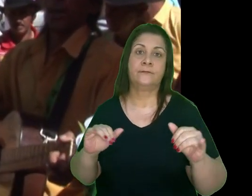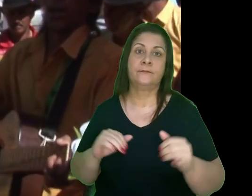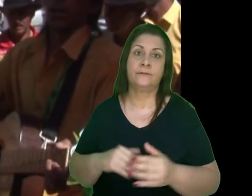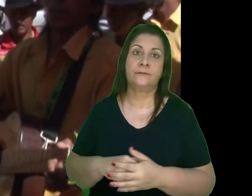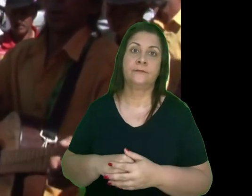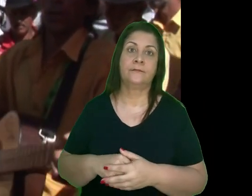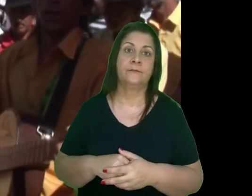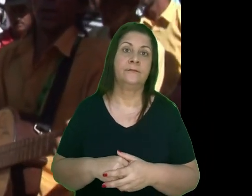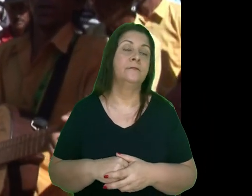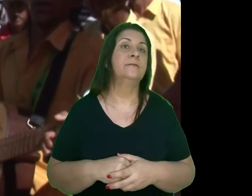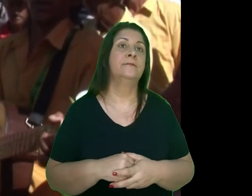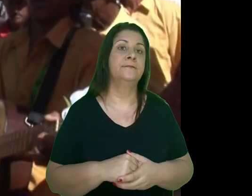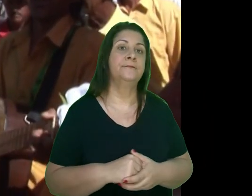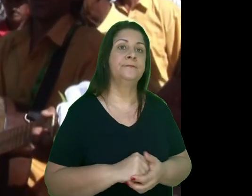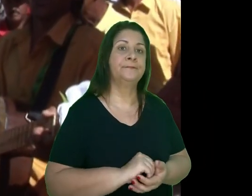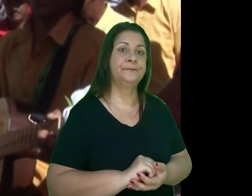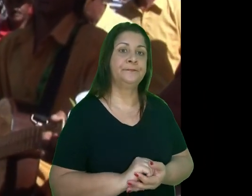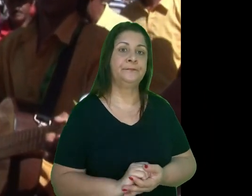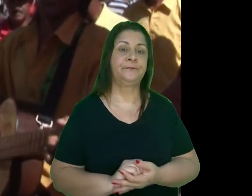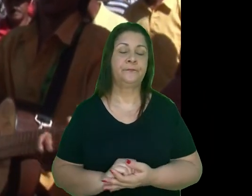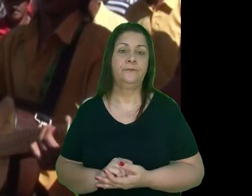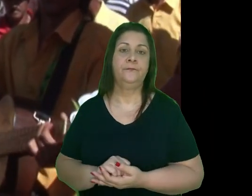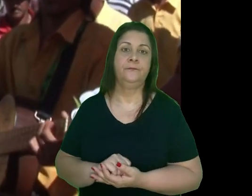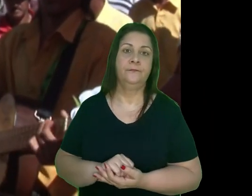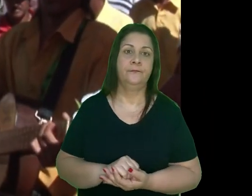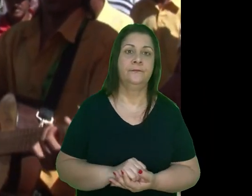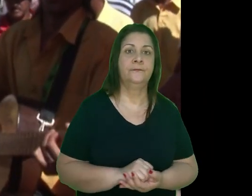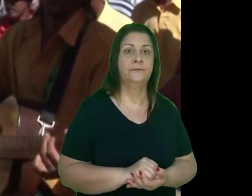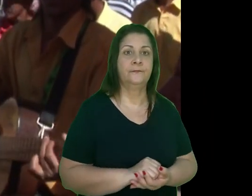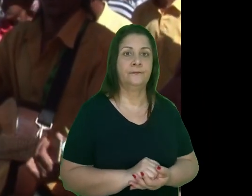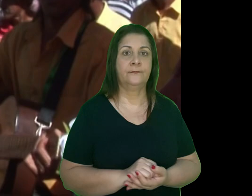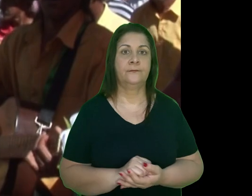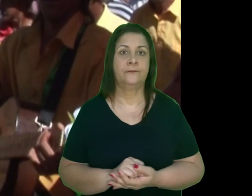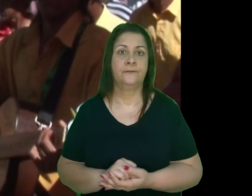Ai, tem presença no